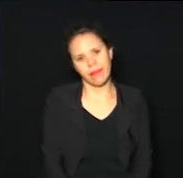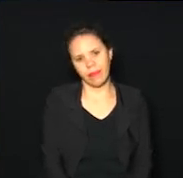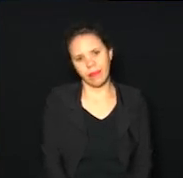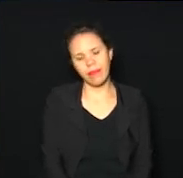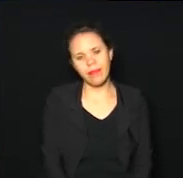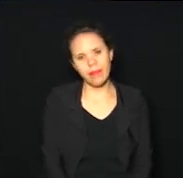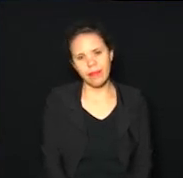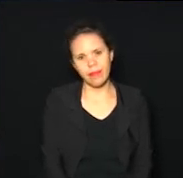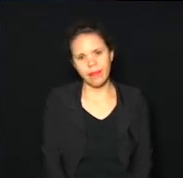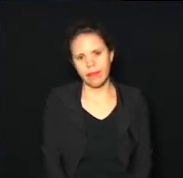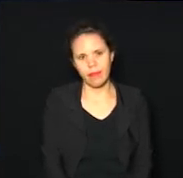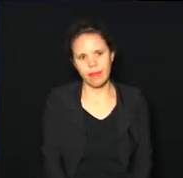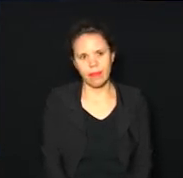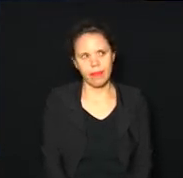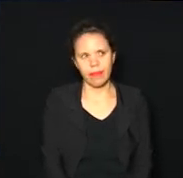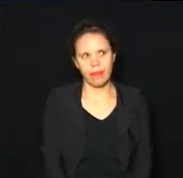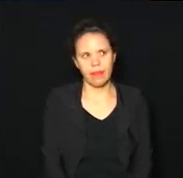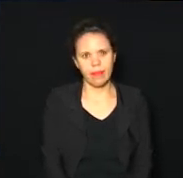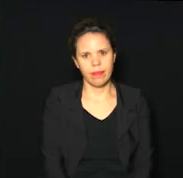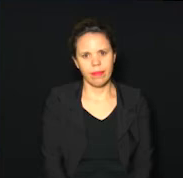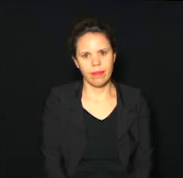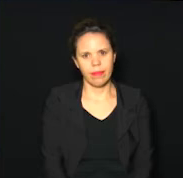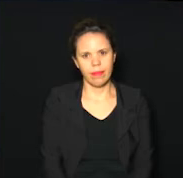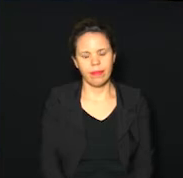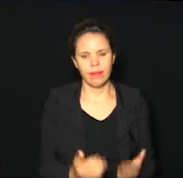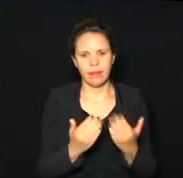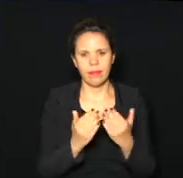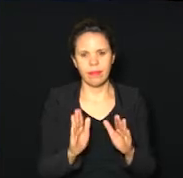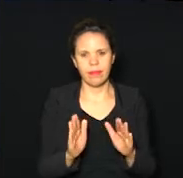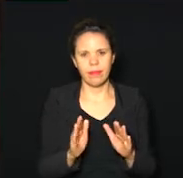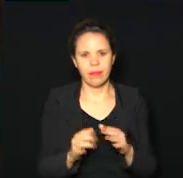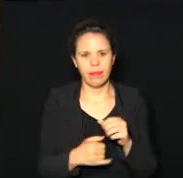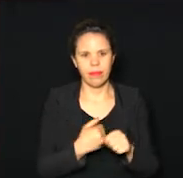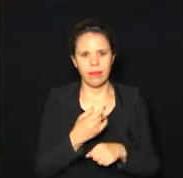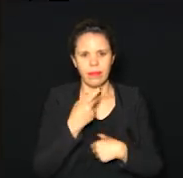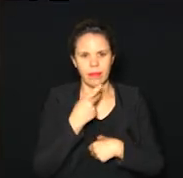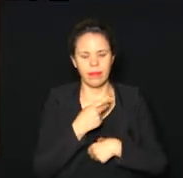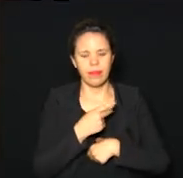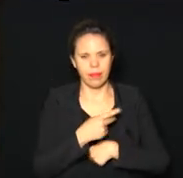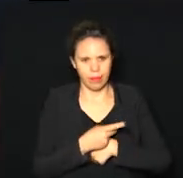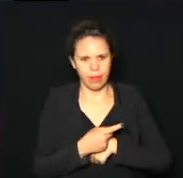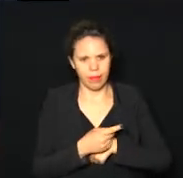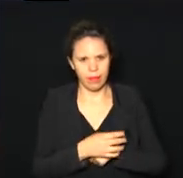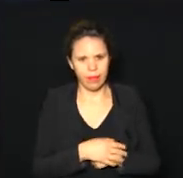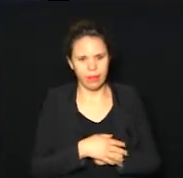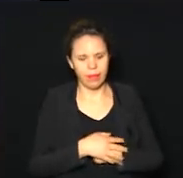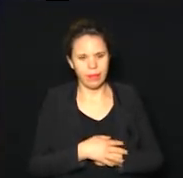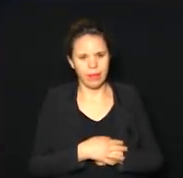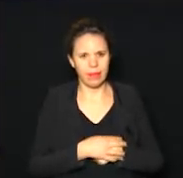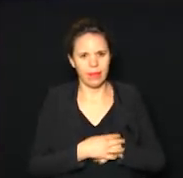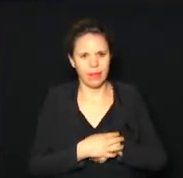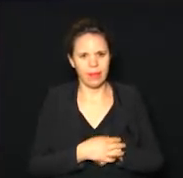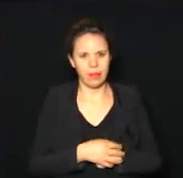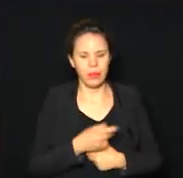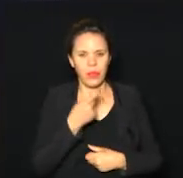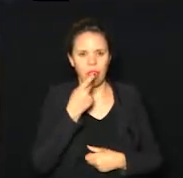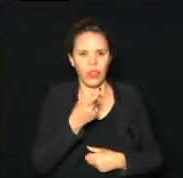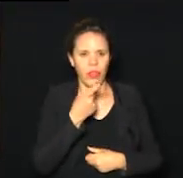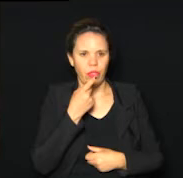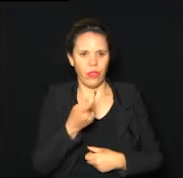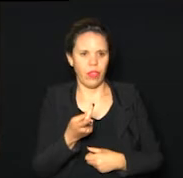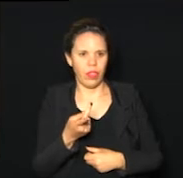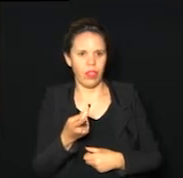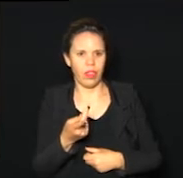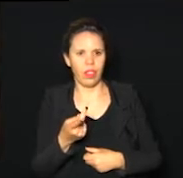Não está abrindo? Se alguém dá... Liberou. Tava dizendo assim, o anfitrião